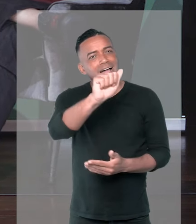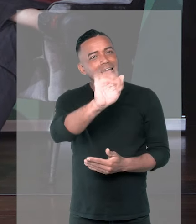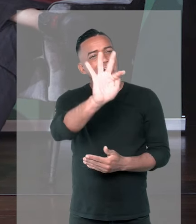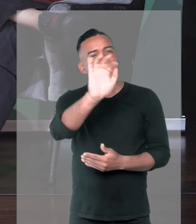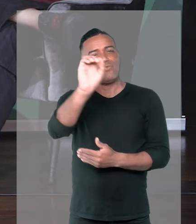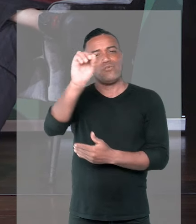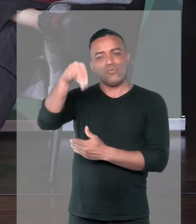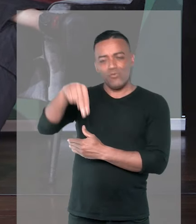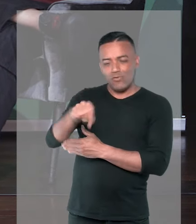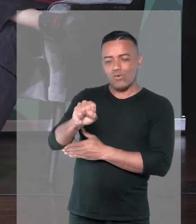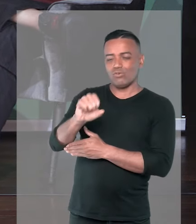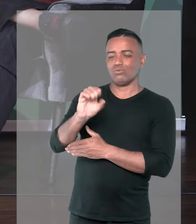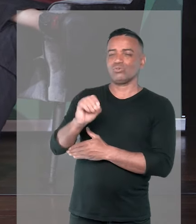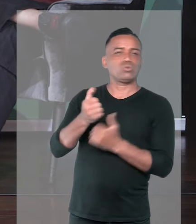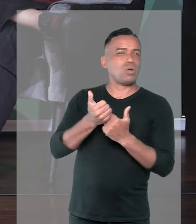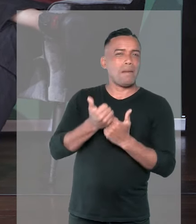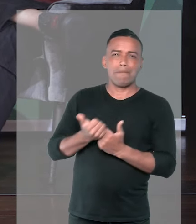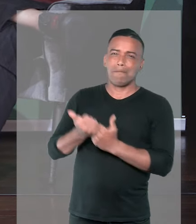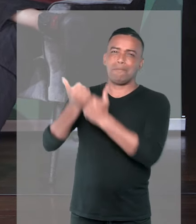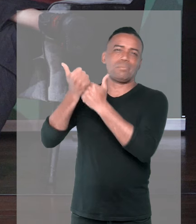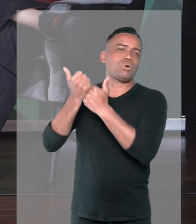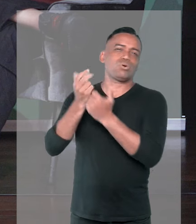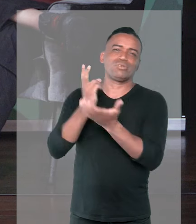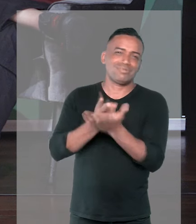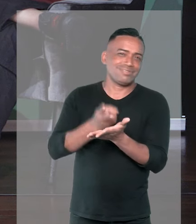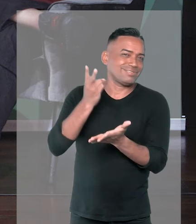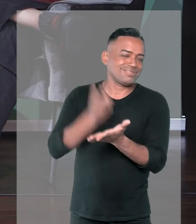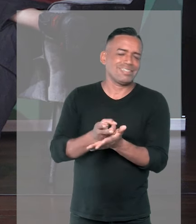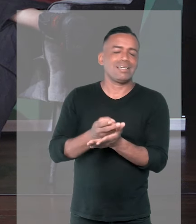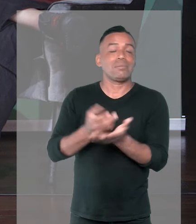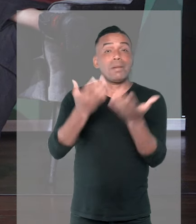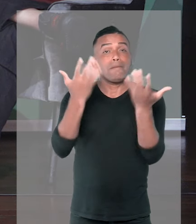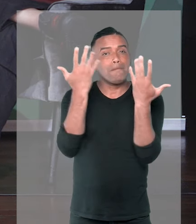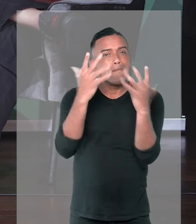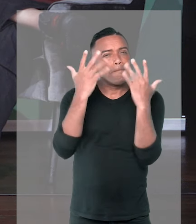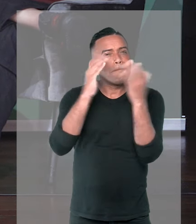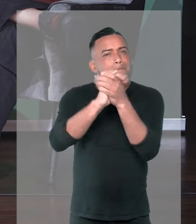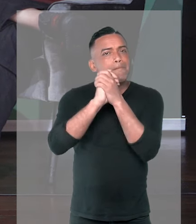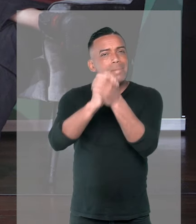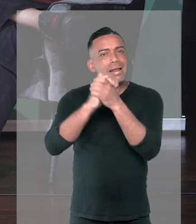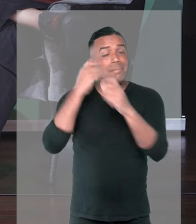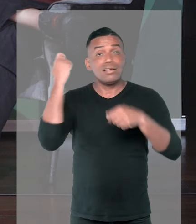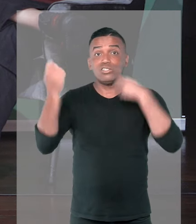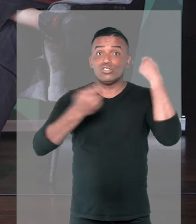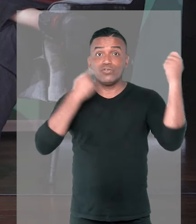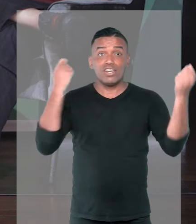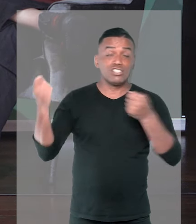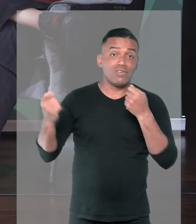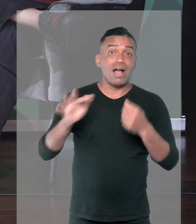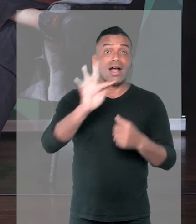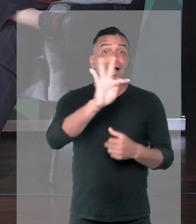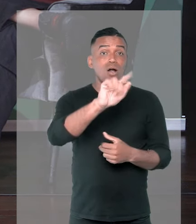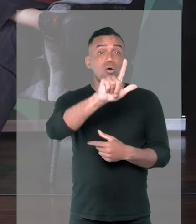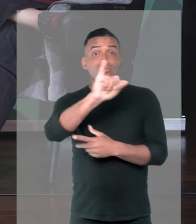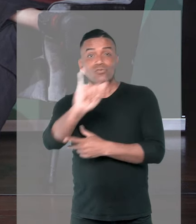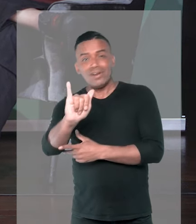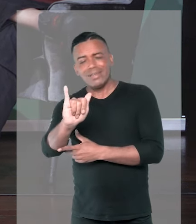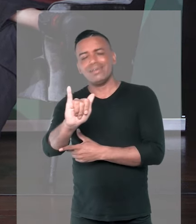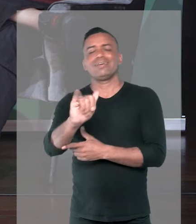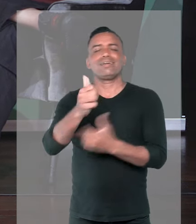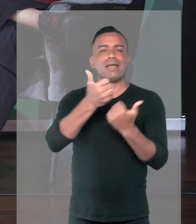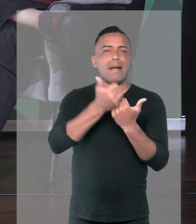sempre por todo seu apoio e parabéns pelo trabalho dos festivais e por esse apoio constante